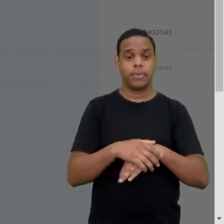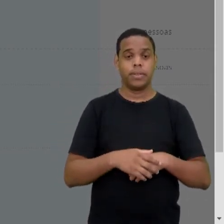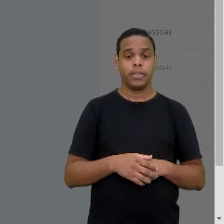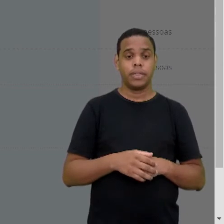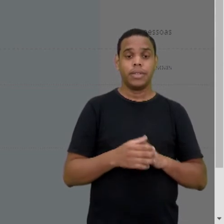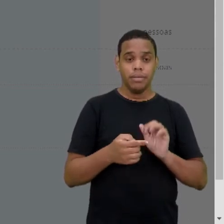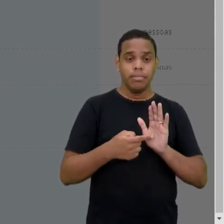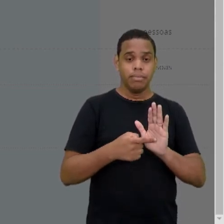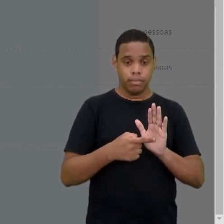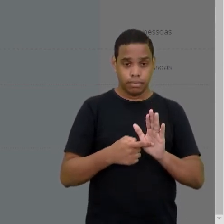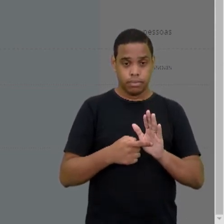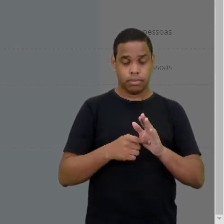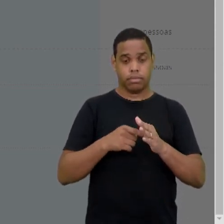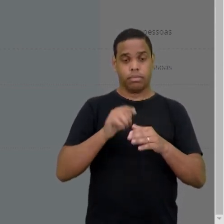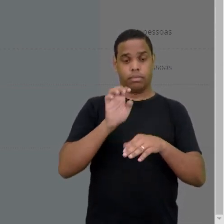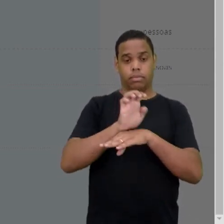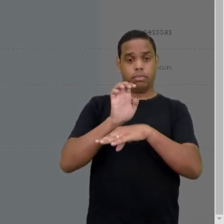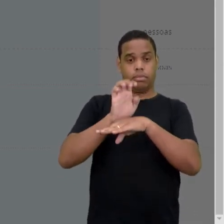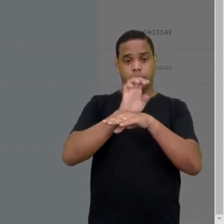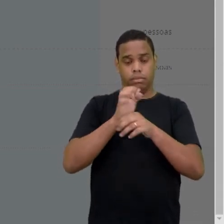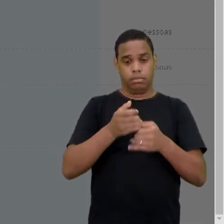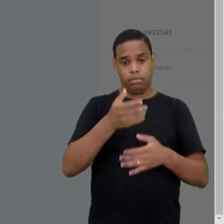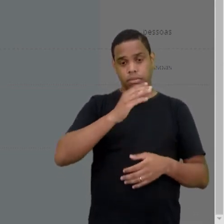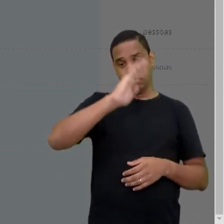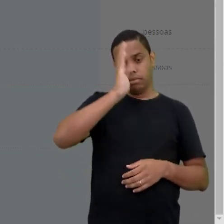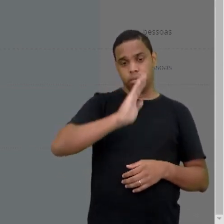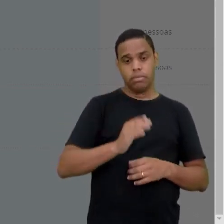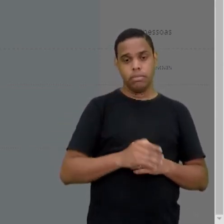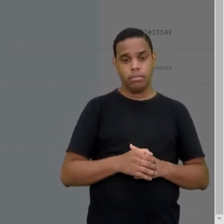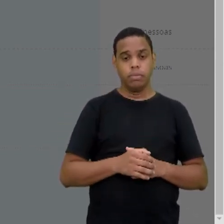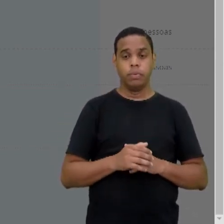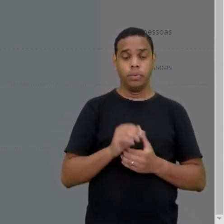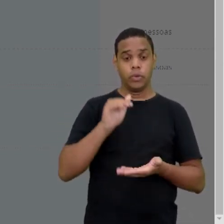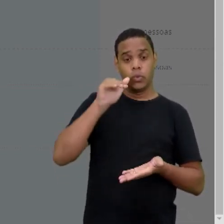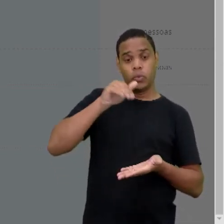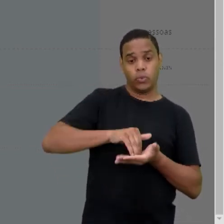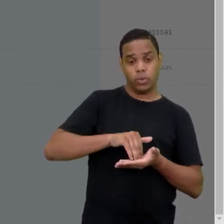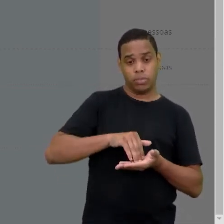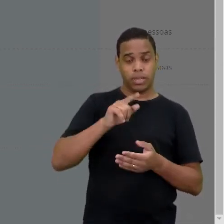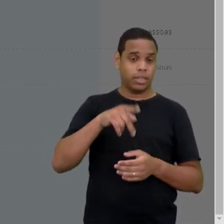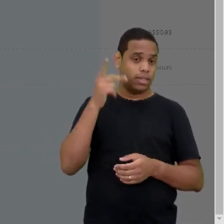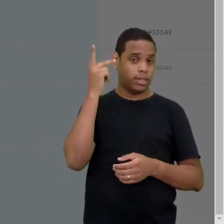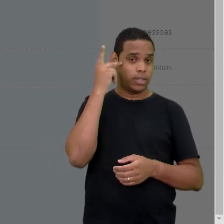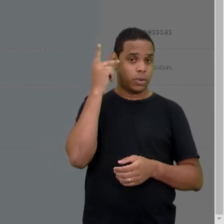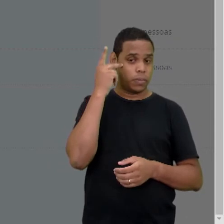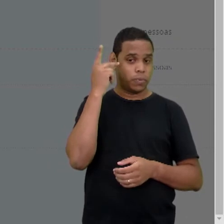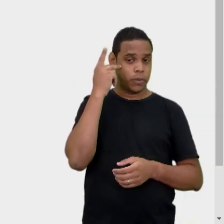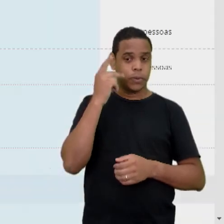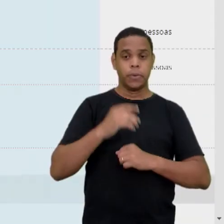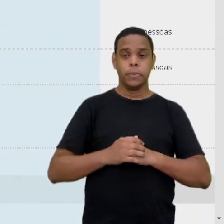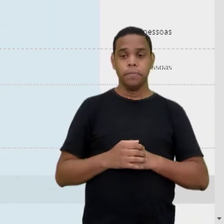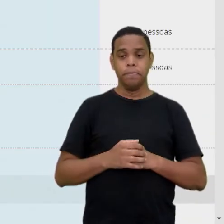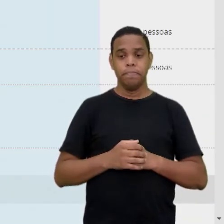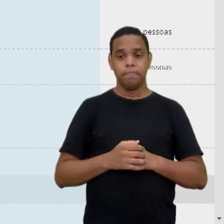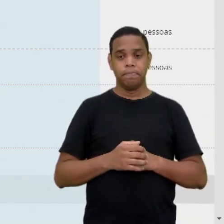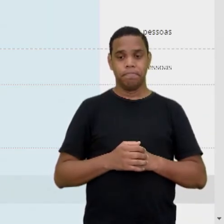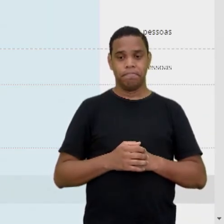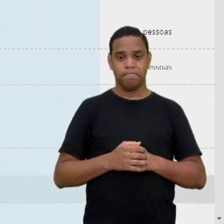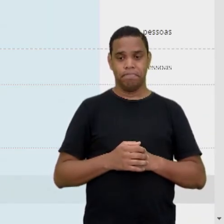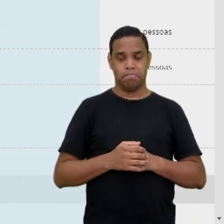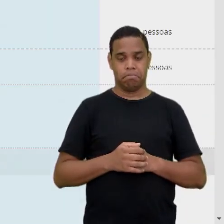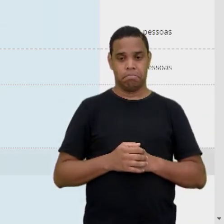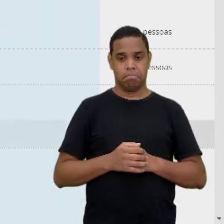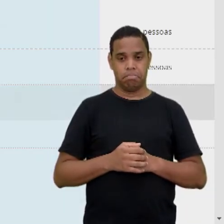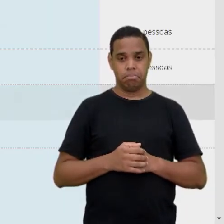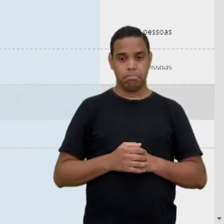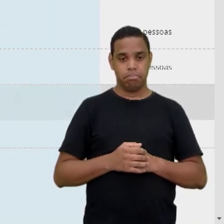vai aparecer aí todos os estados do Brasil. E aqui no final nós temos aí o estado de São Paulo, né?